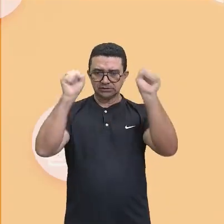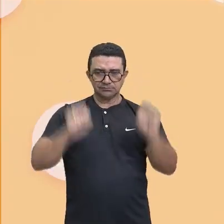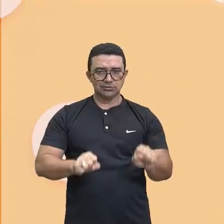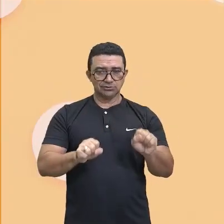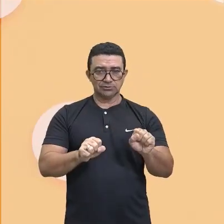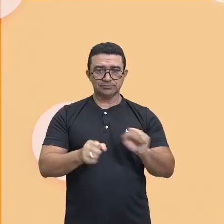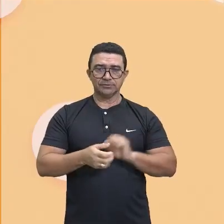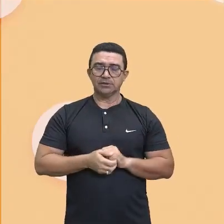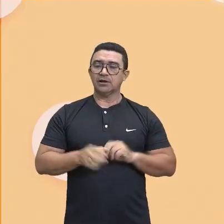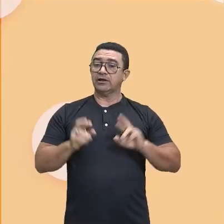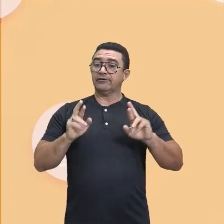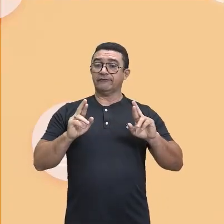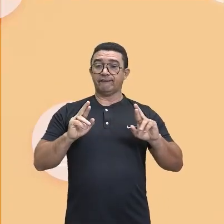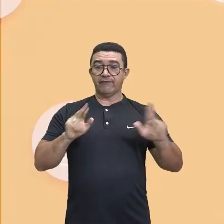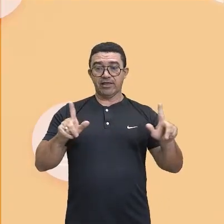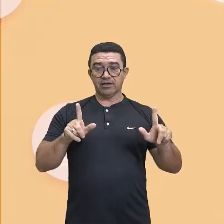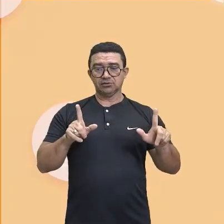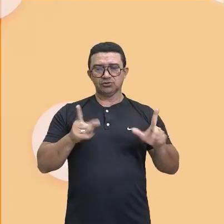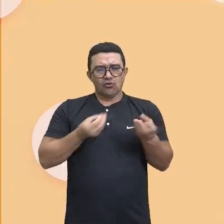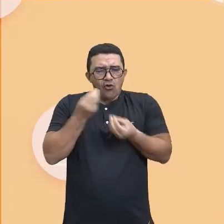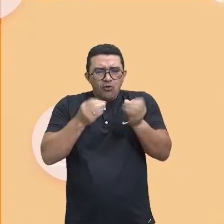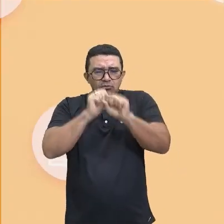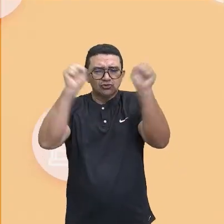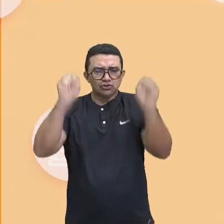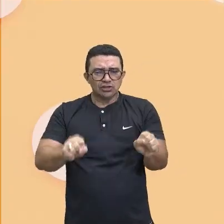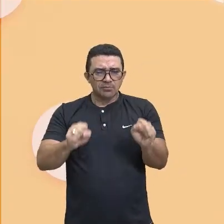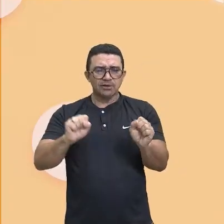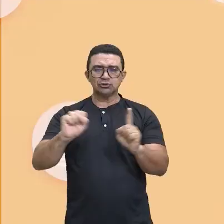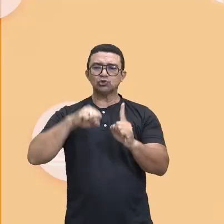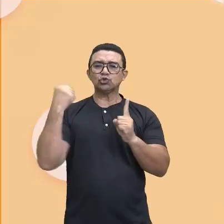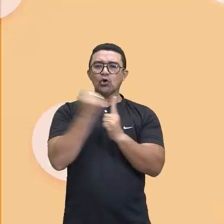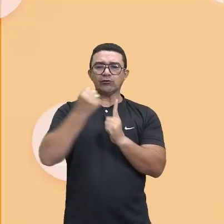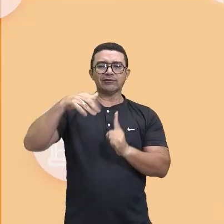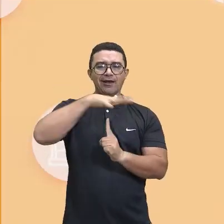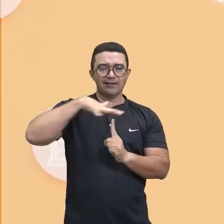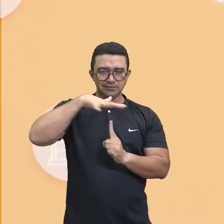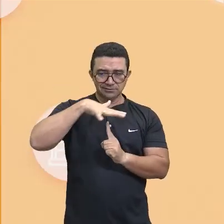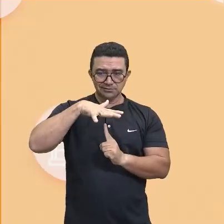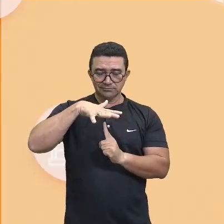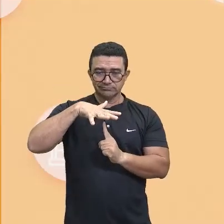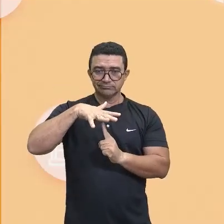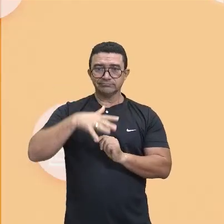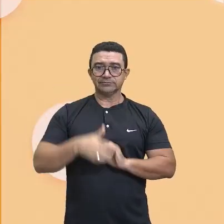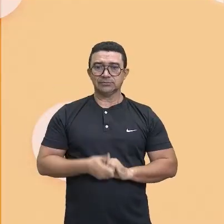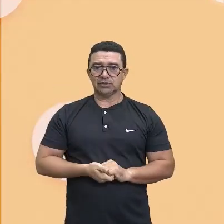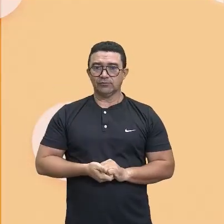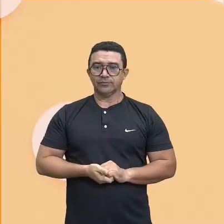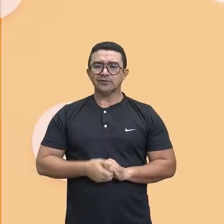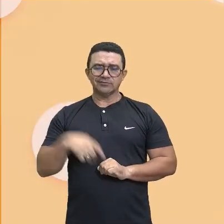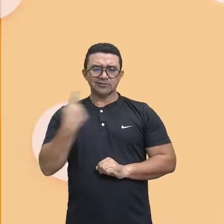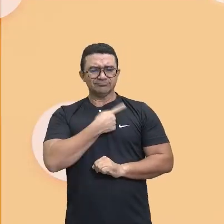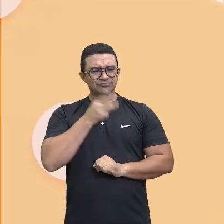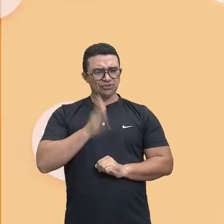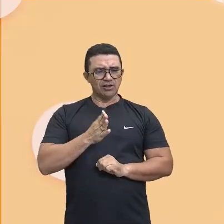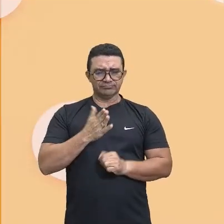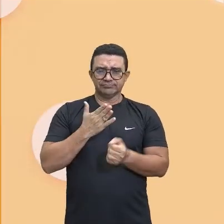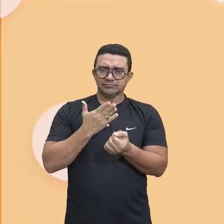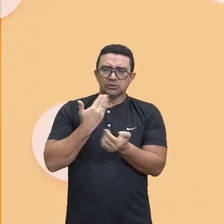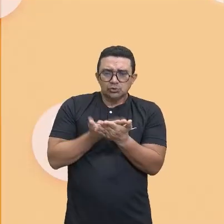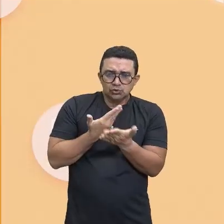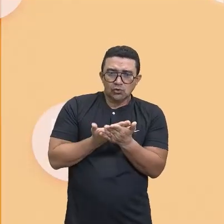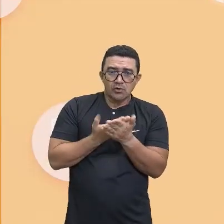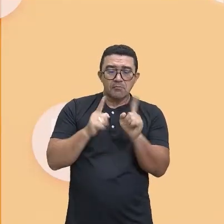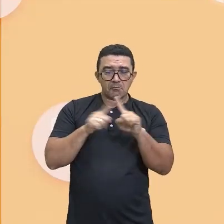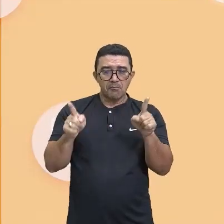hegemônico. Diferente, por exemplo, do sistema socialista, né? A gente provavelmente já estudou sobre isso. A gente vai